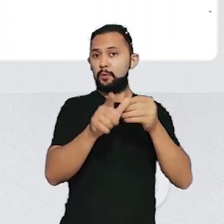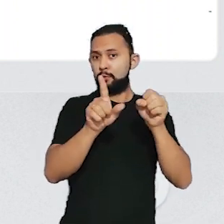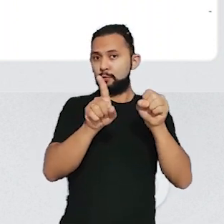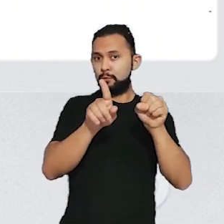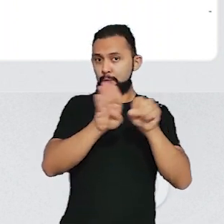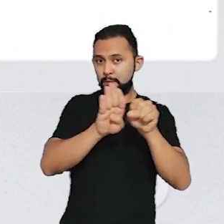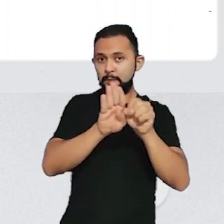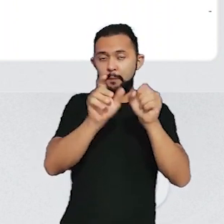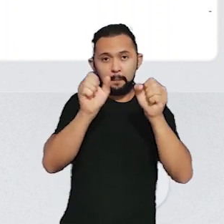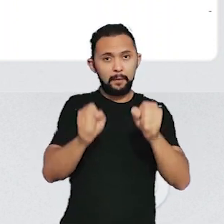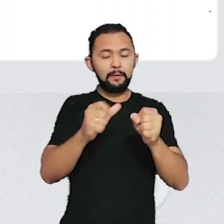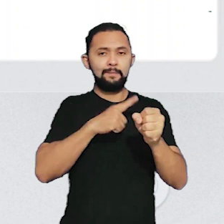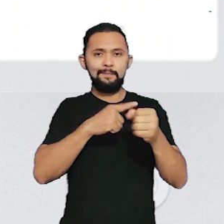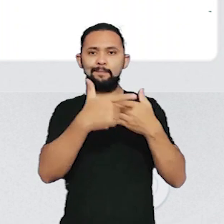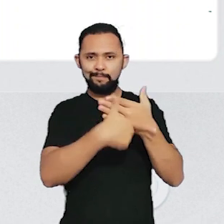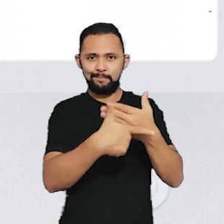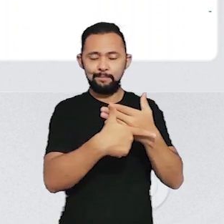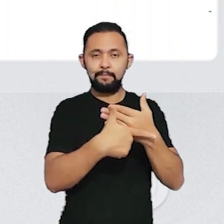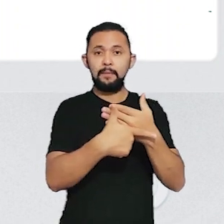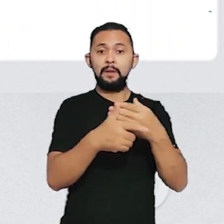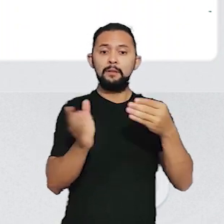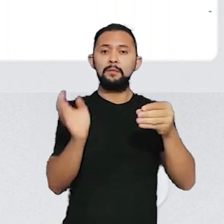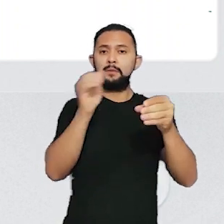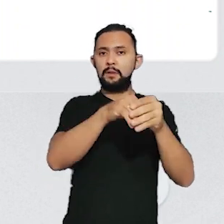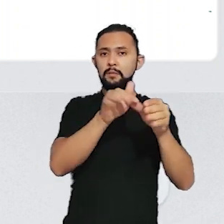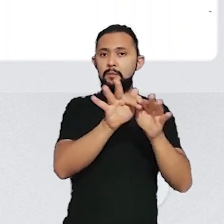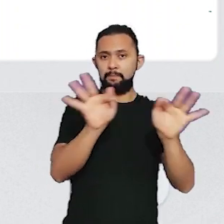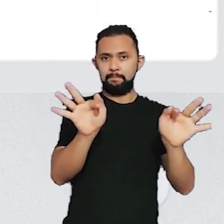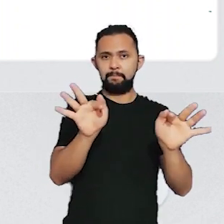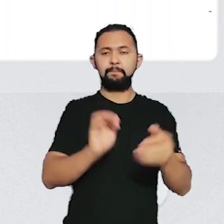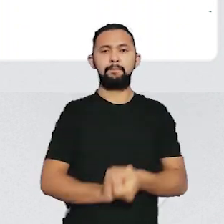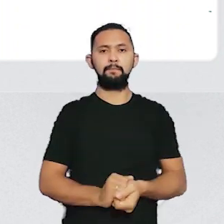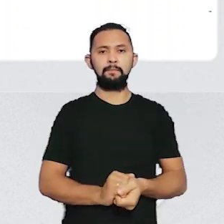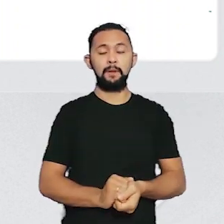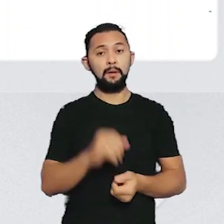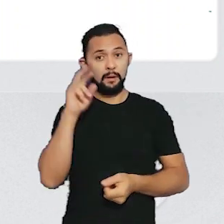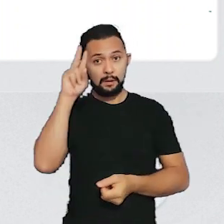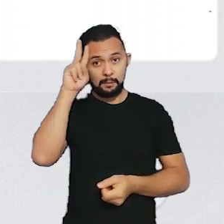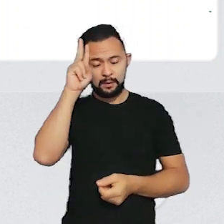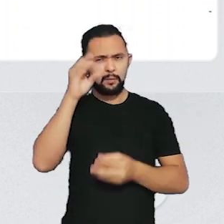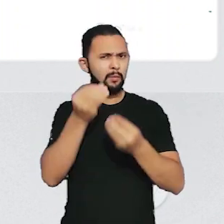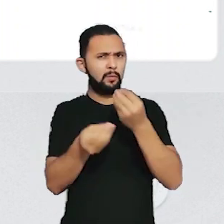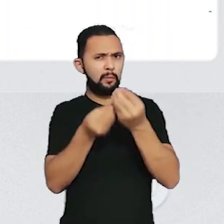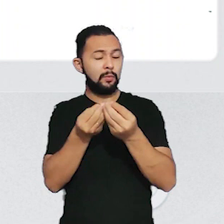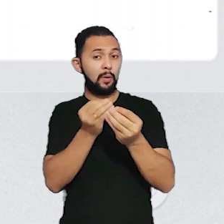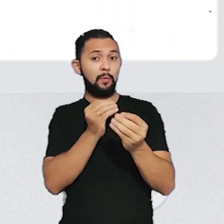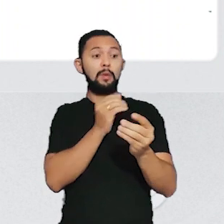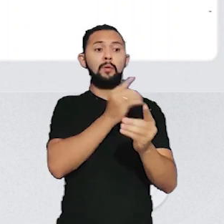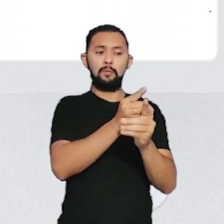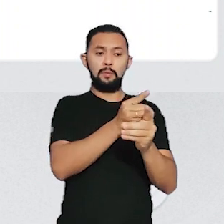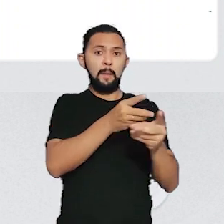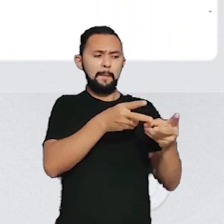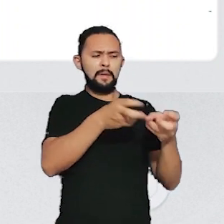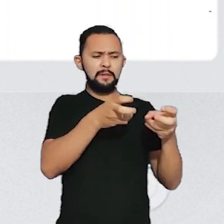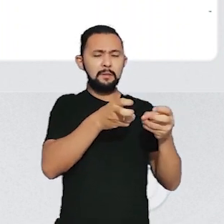função sintática, que o substantivo pode desempenhar dentro de uma oração. Lembrando, como é que eu faço para identificar uma